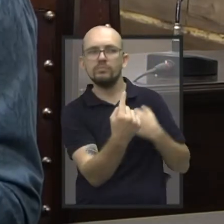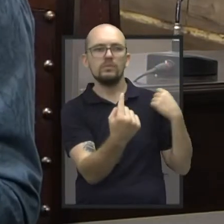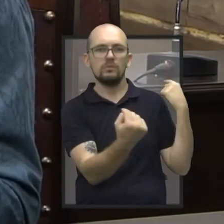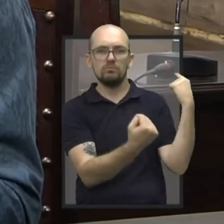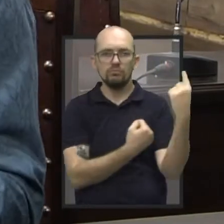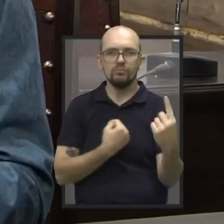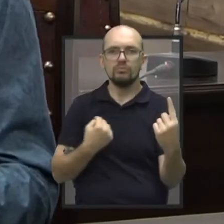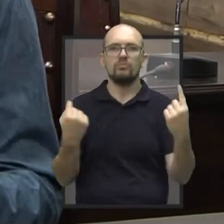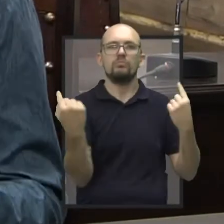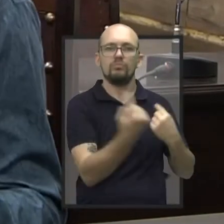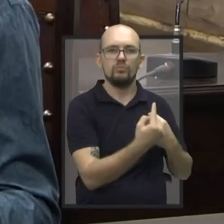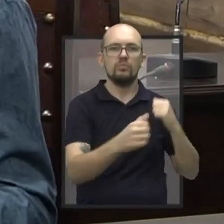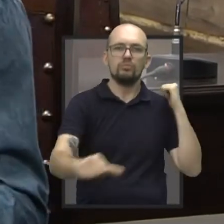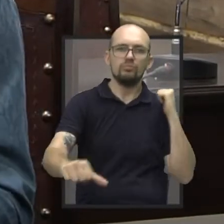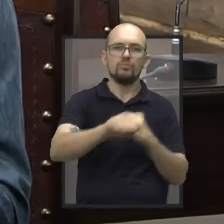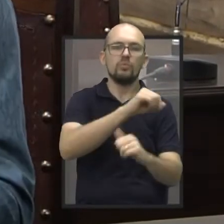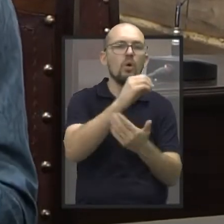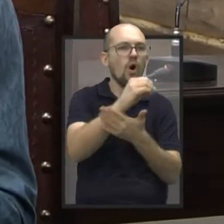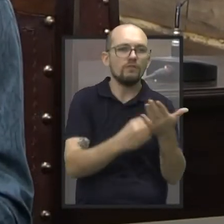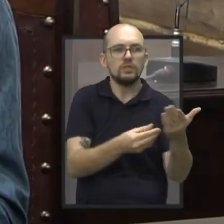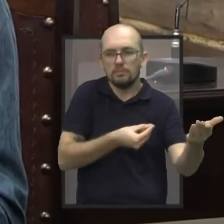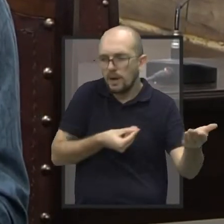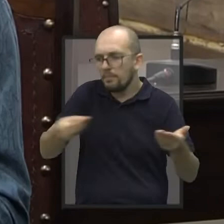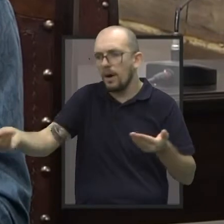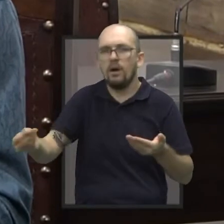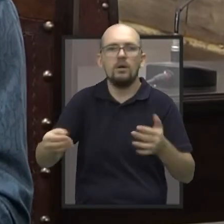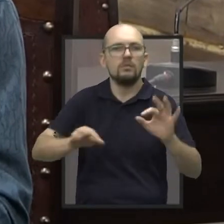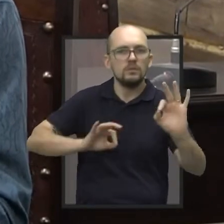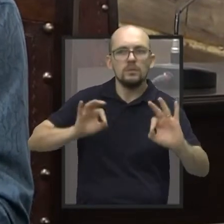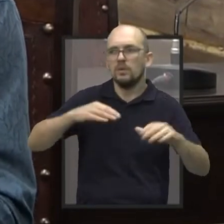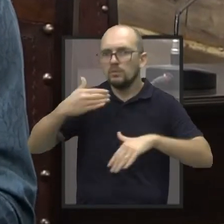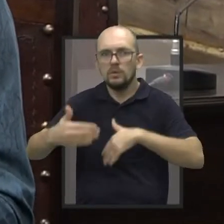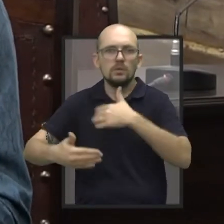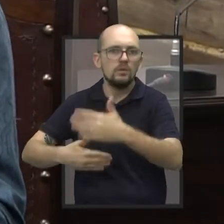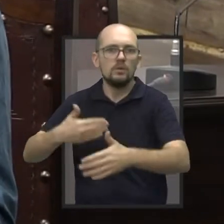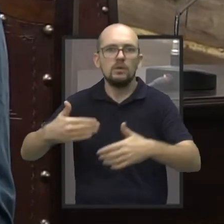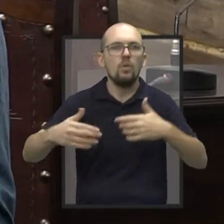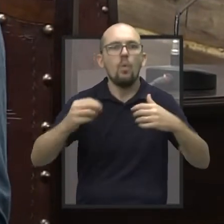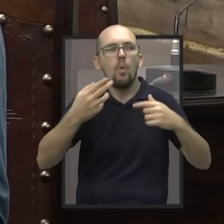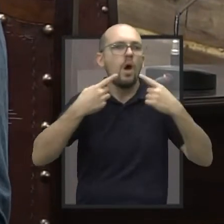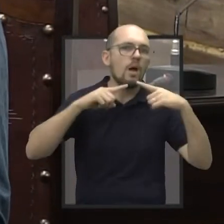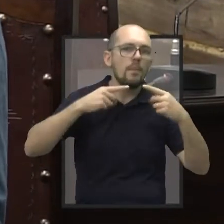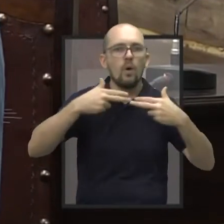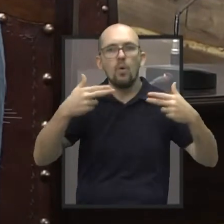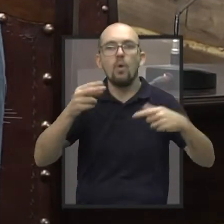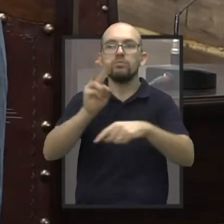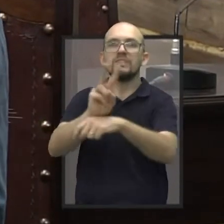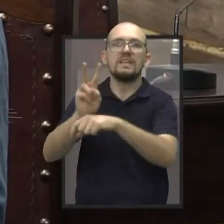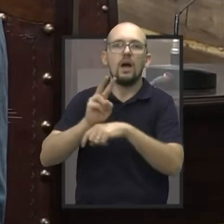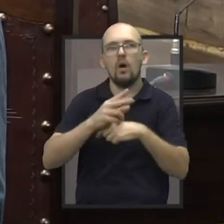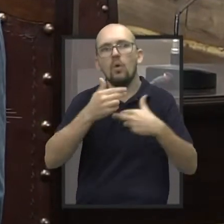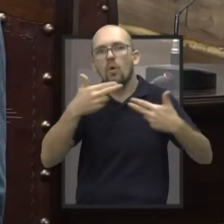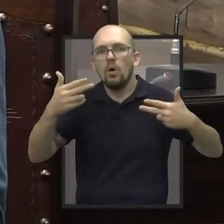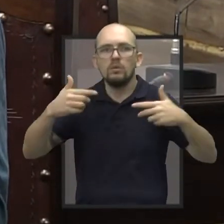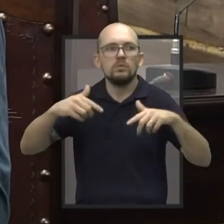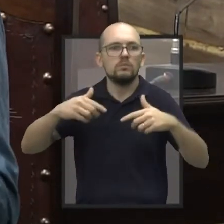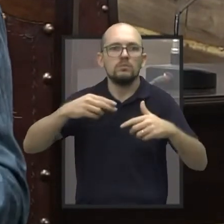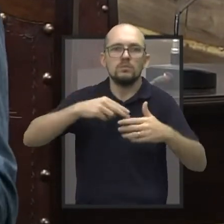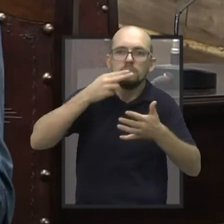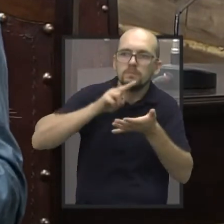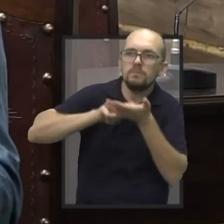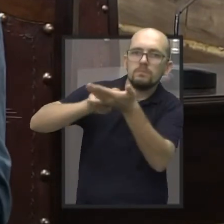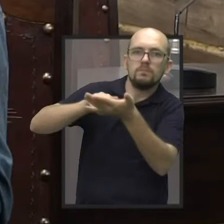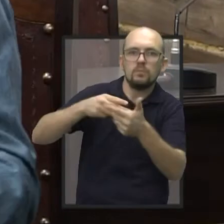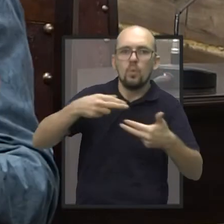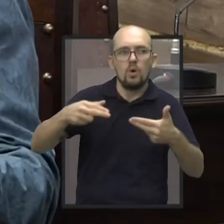receber um ofício, para despachar um ofício, para receber uma reclamação, tipo fazer uma fiscalização, para mandar uma notificação e manter a